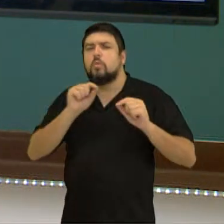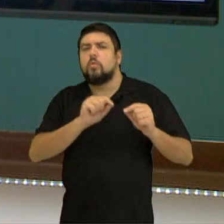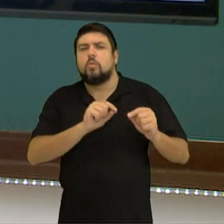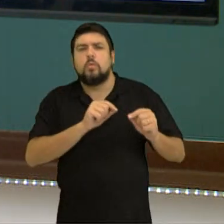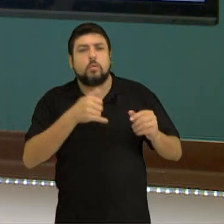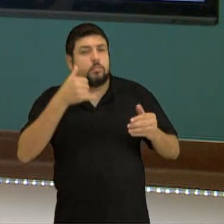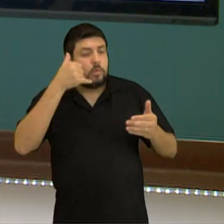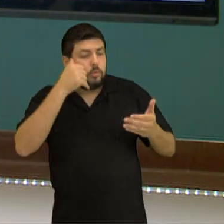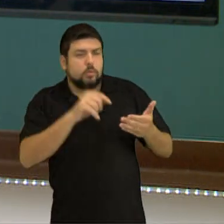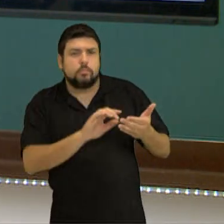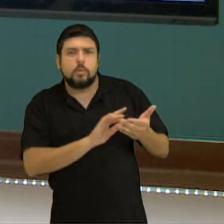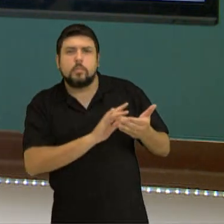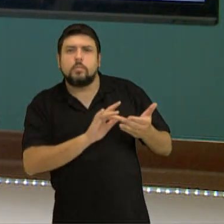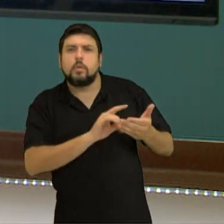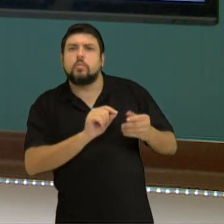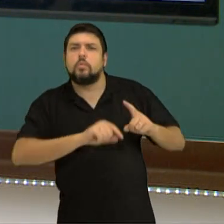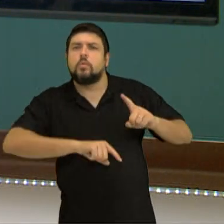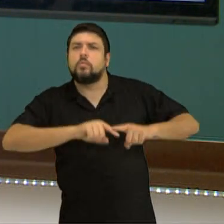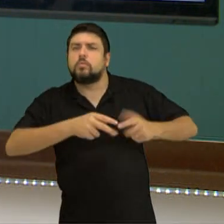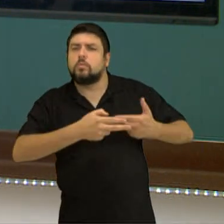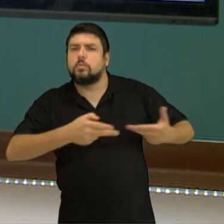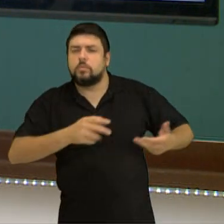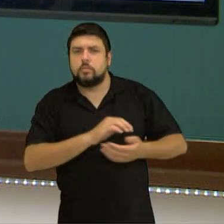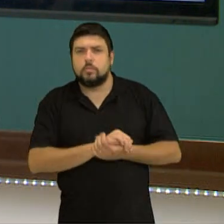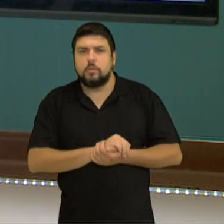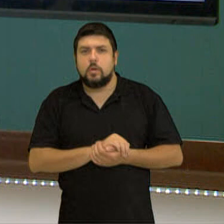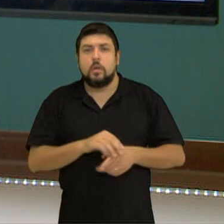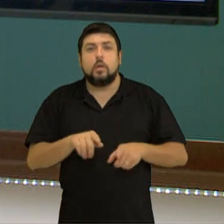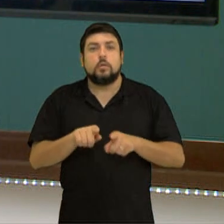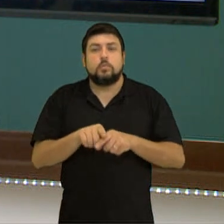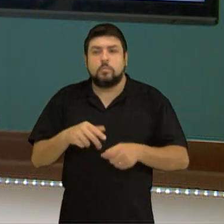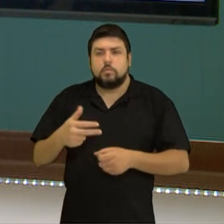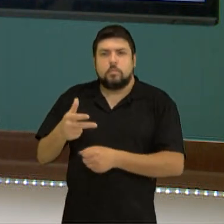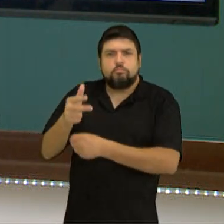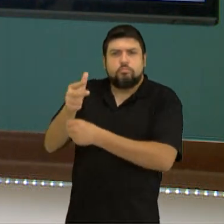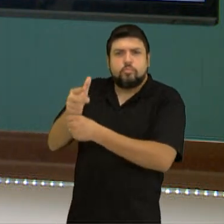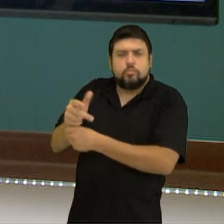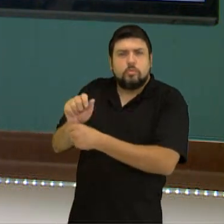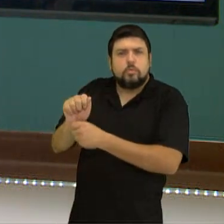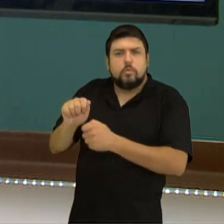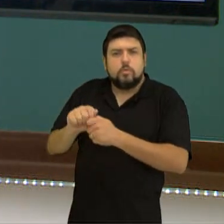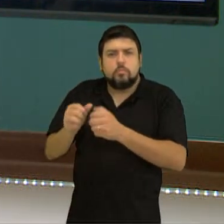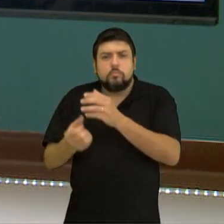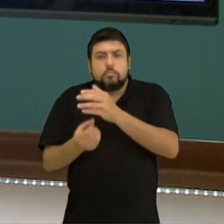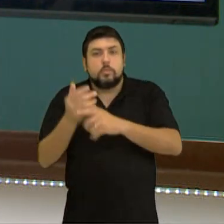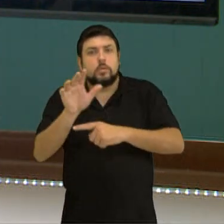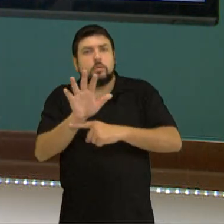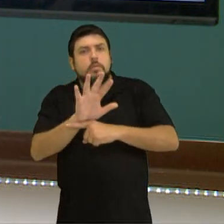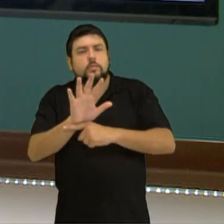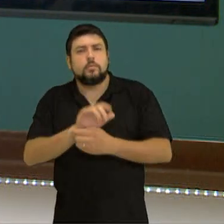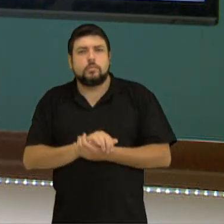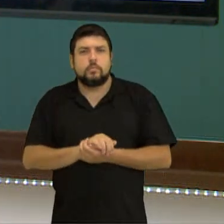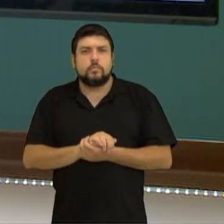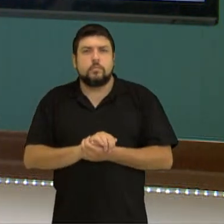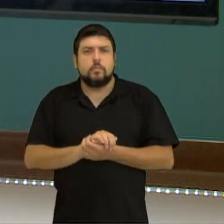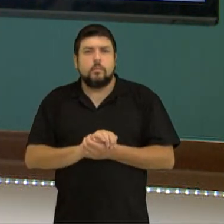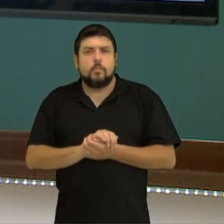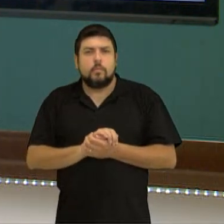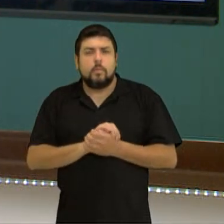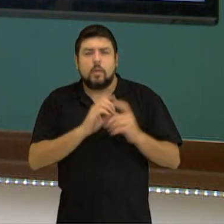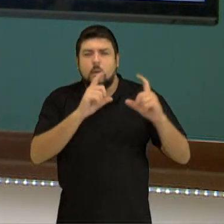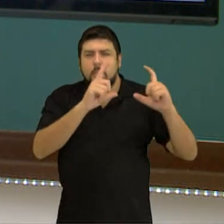instrumentos musicais. Produtores têm usado seus celulares para criar filmes. Fotos incríveis podem ser